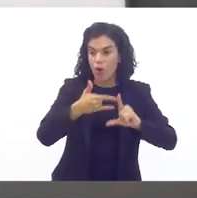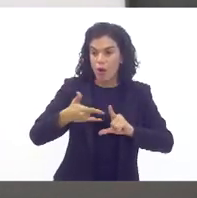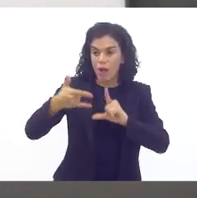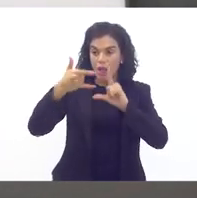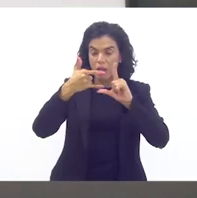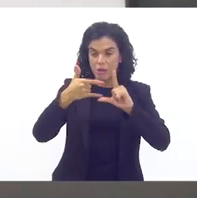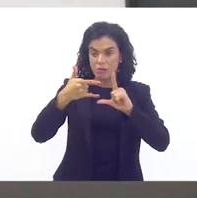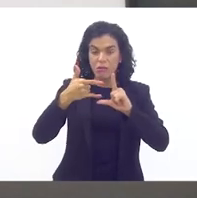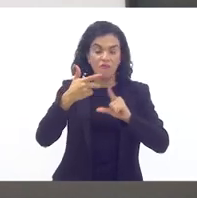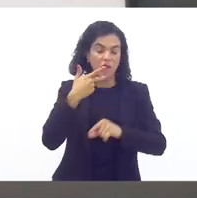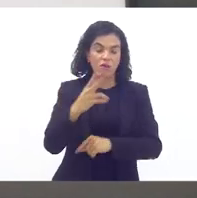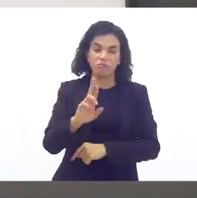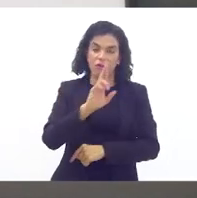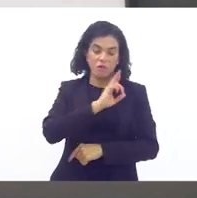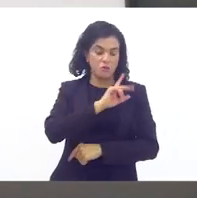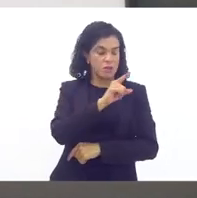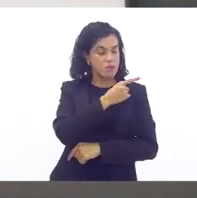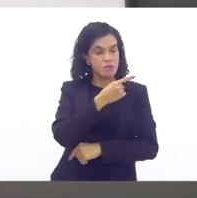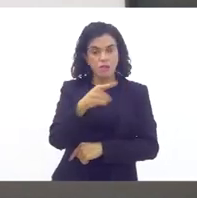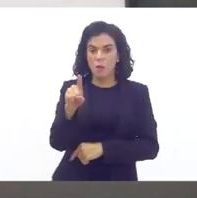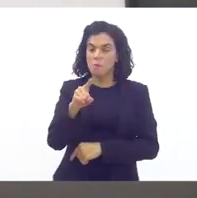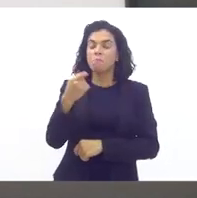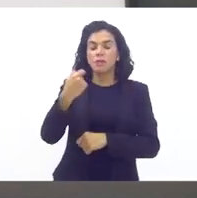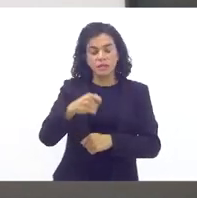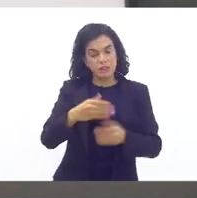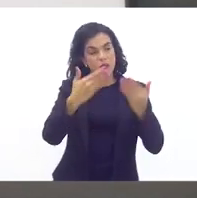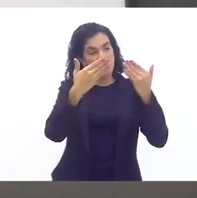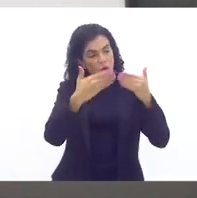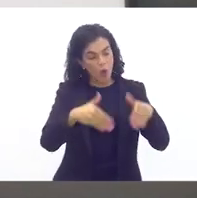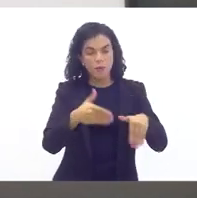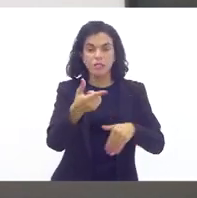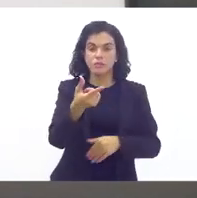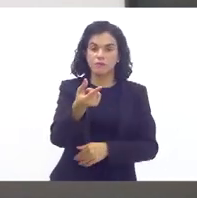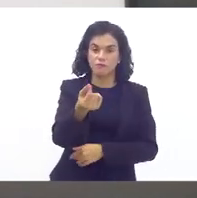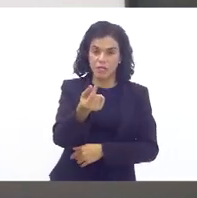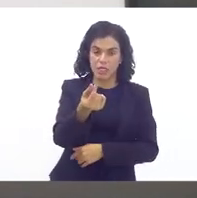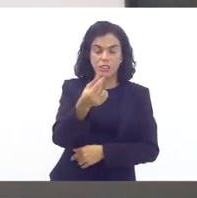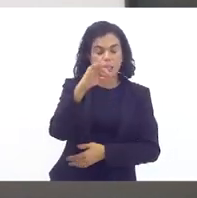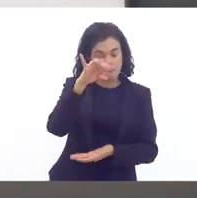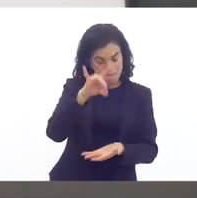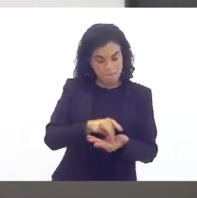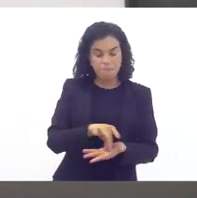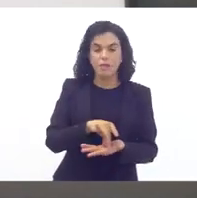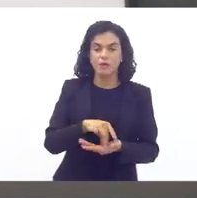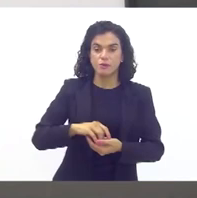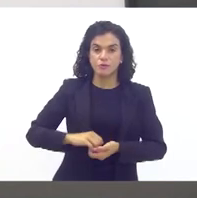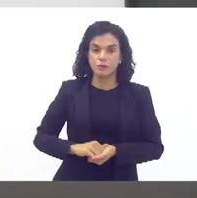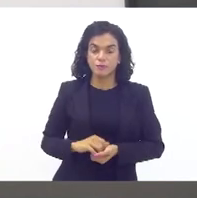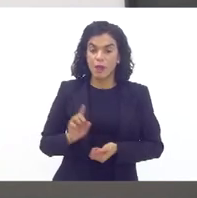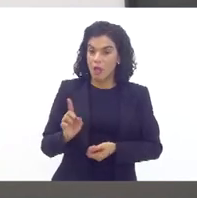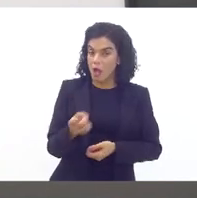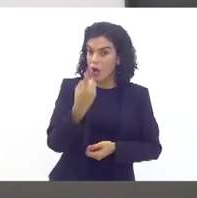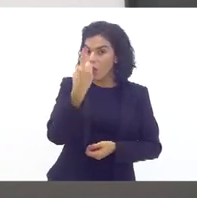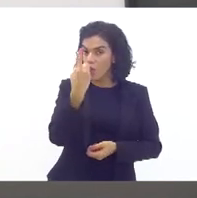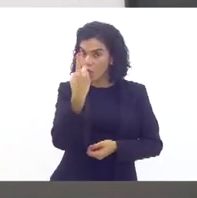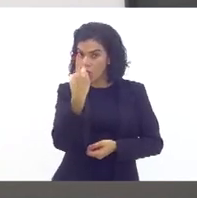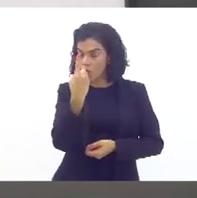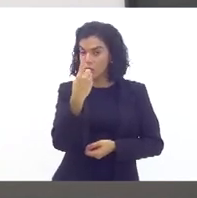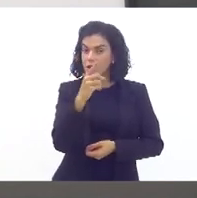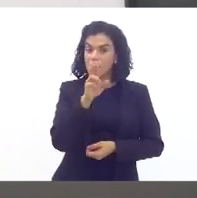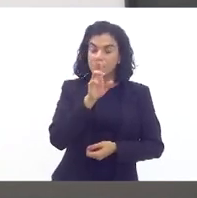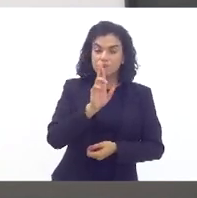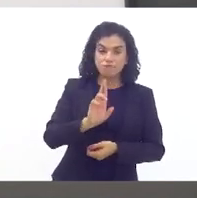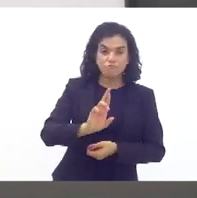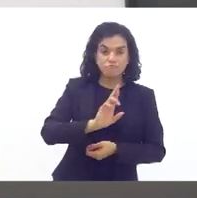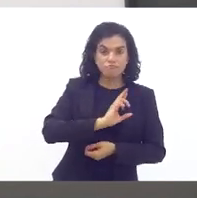e eles falaram que não. Tinha que ter uma compensação financeira mesmo. E a única ressalva